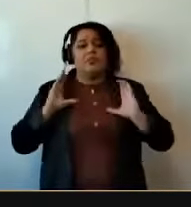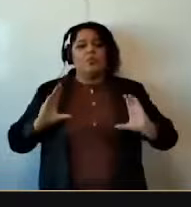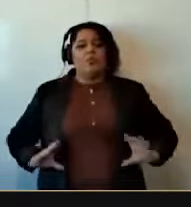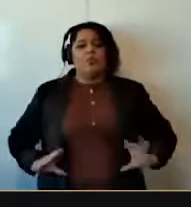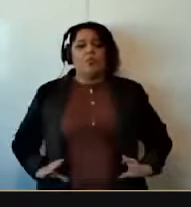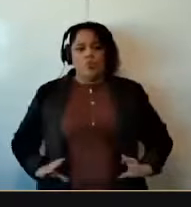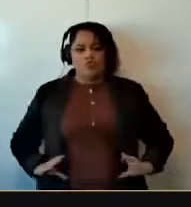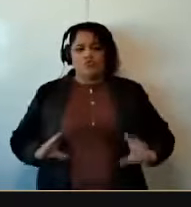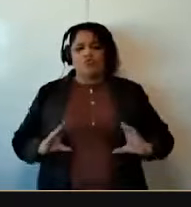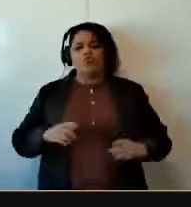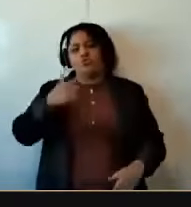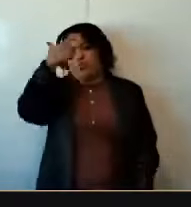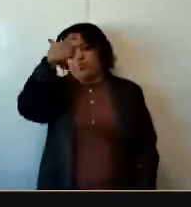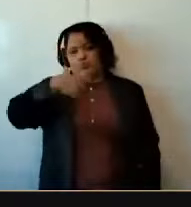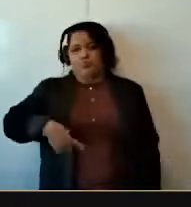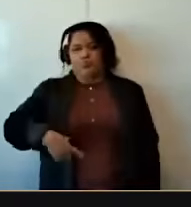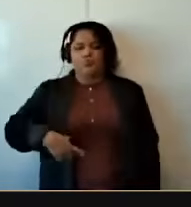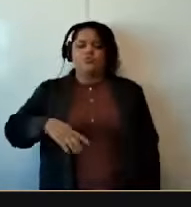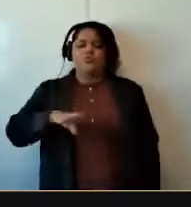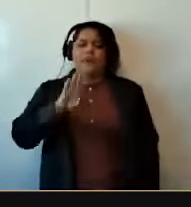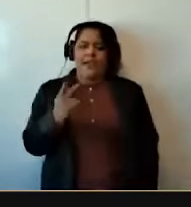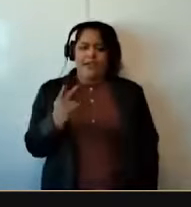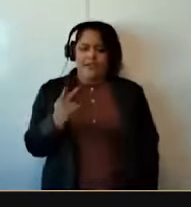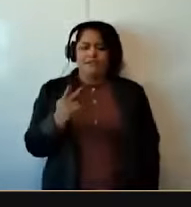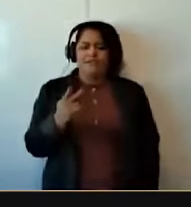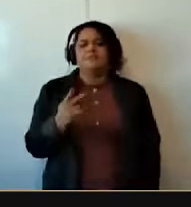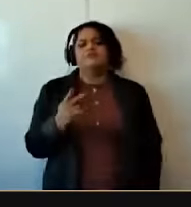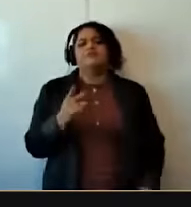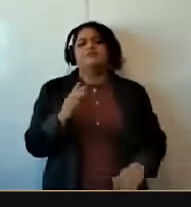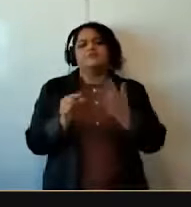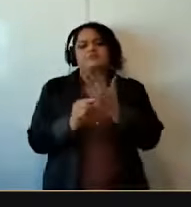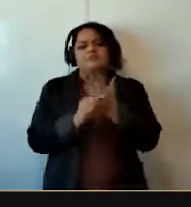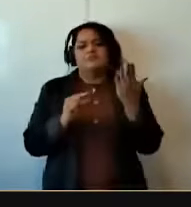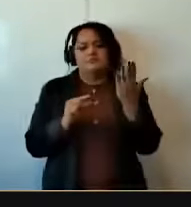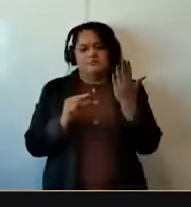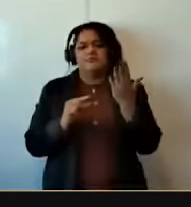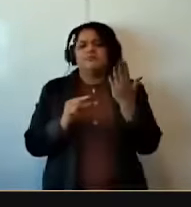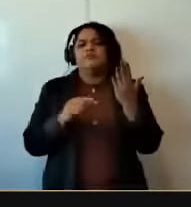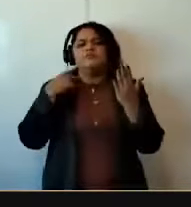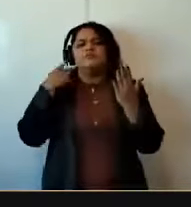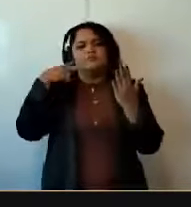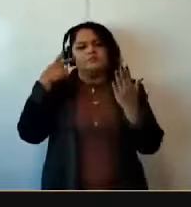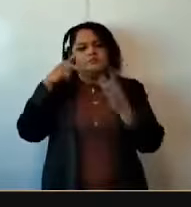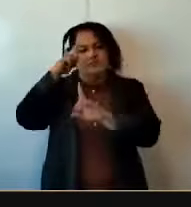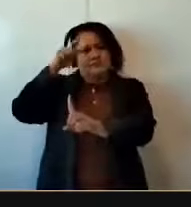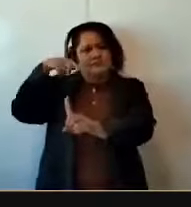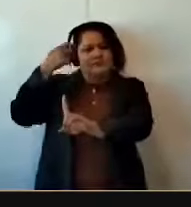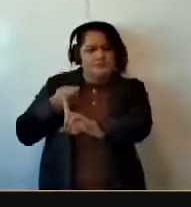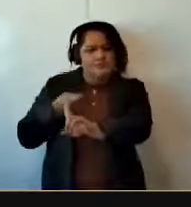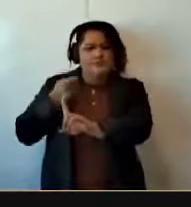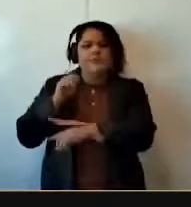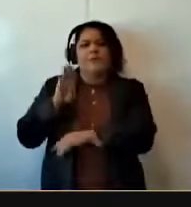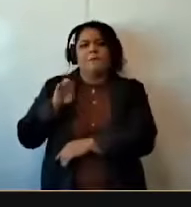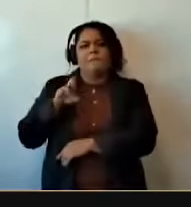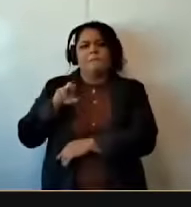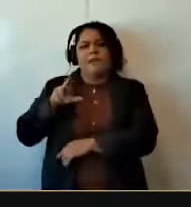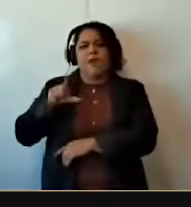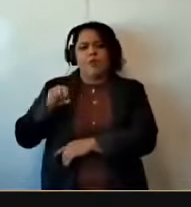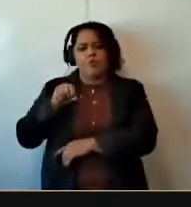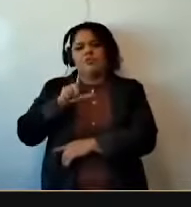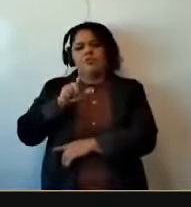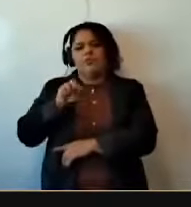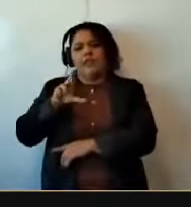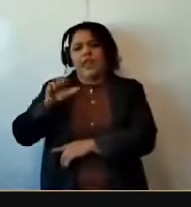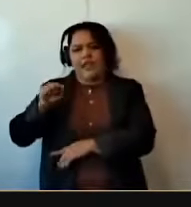Belo Horizonte. Autoria do ilustre vereador Braulio Lara, do Partido Novo. Emendas